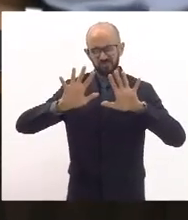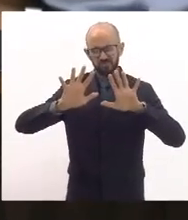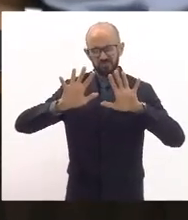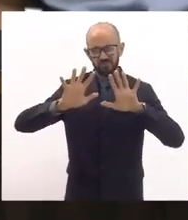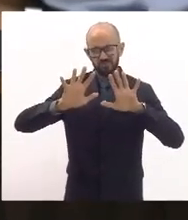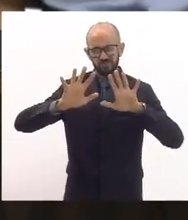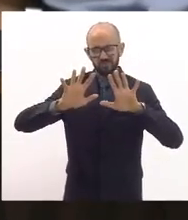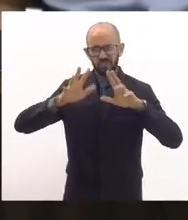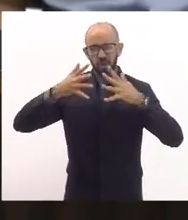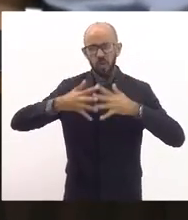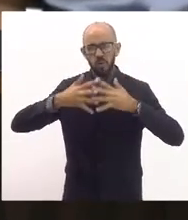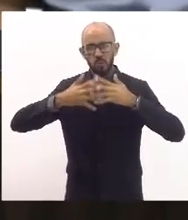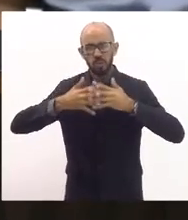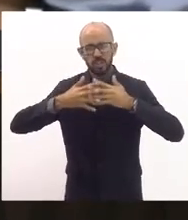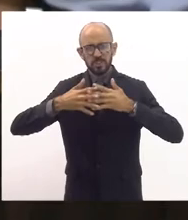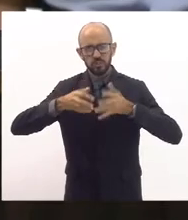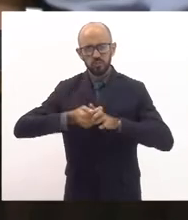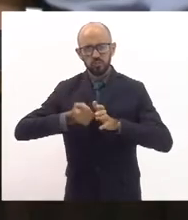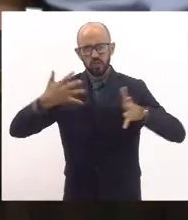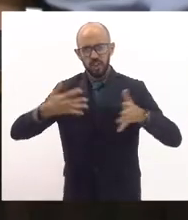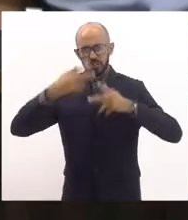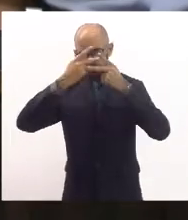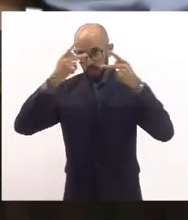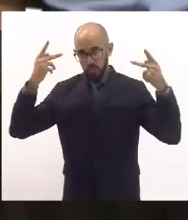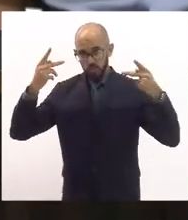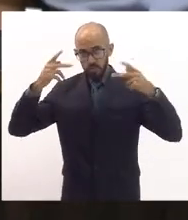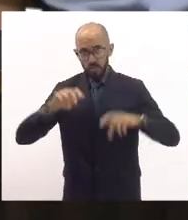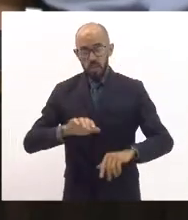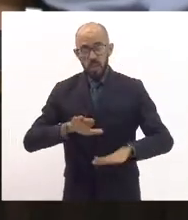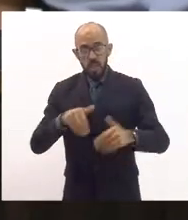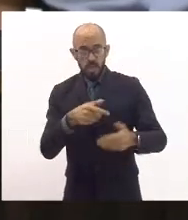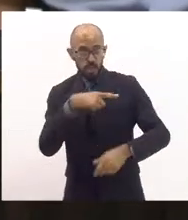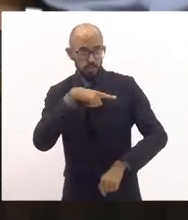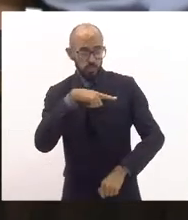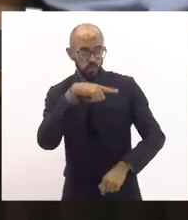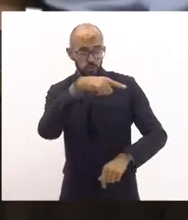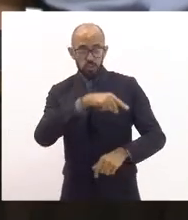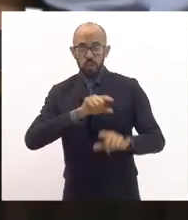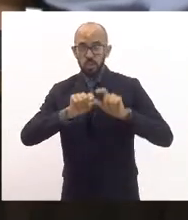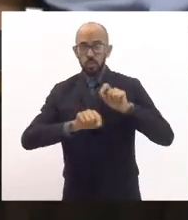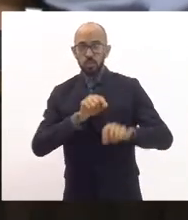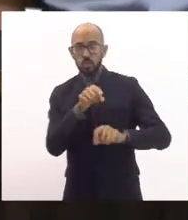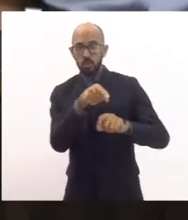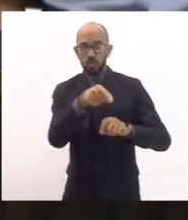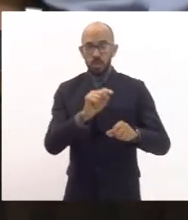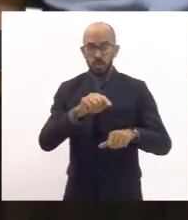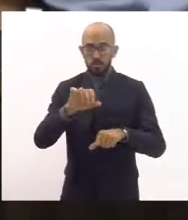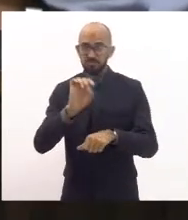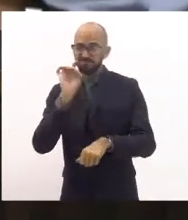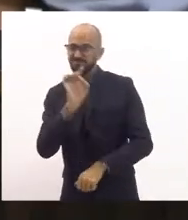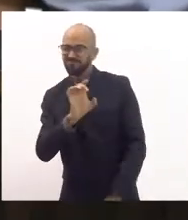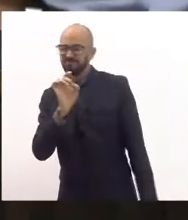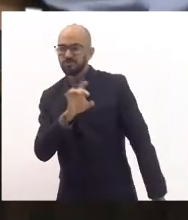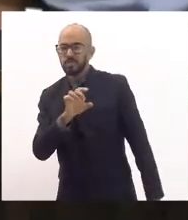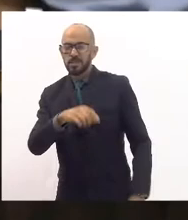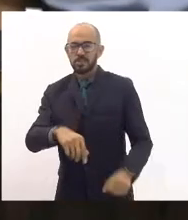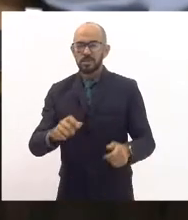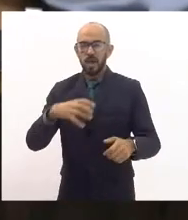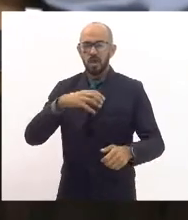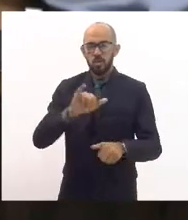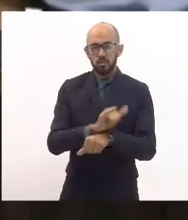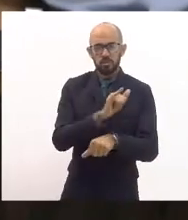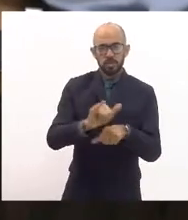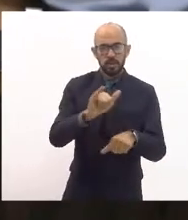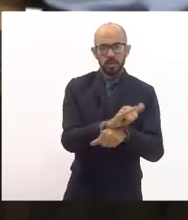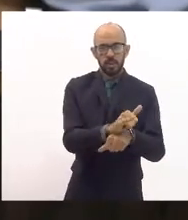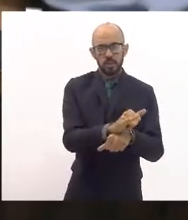Visões turvas de muitos ele tinha um modo muito peculiar de fazer suas reportagens e passou para